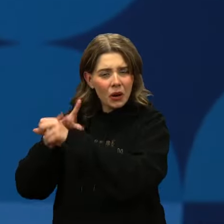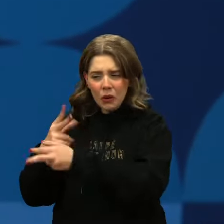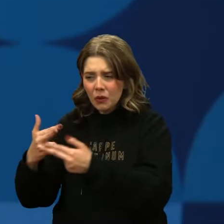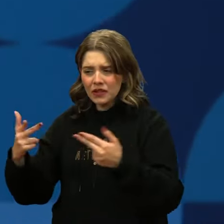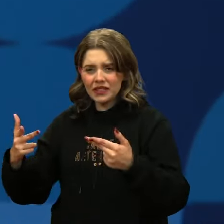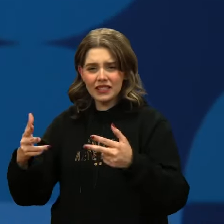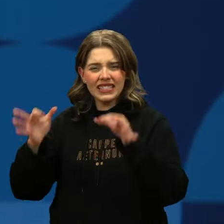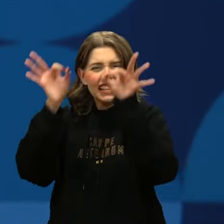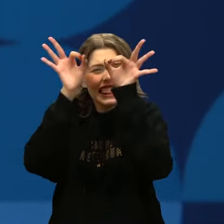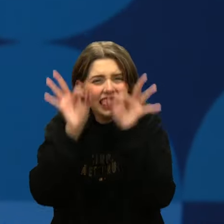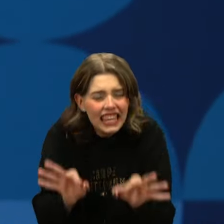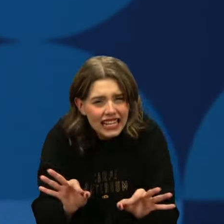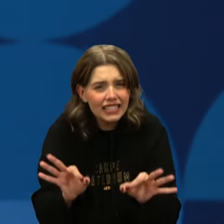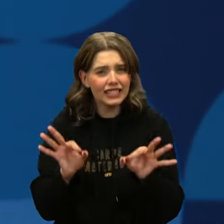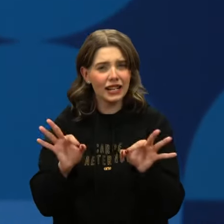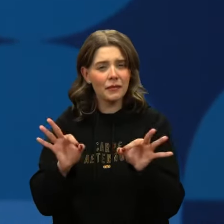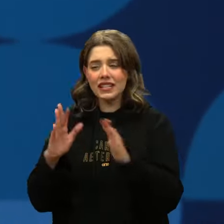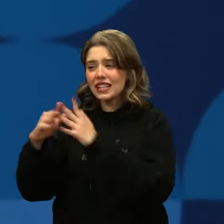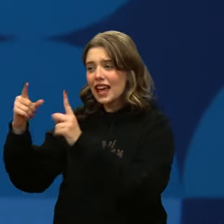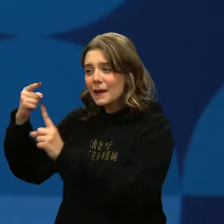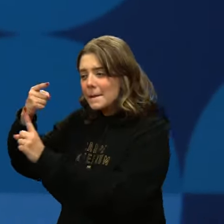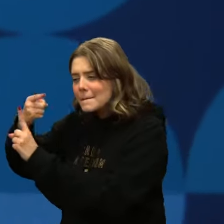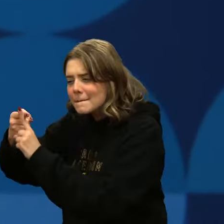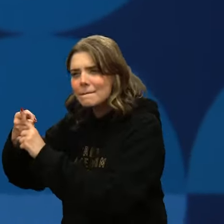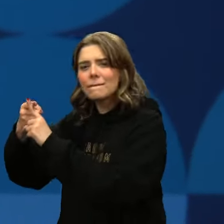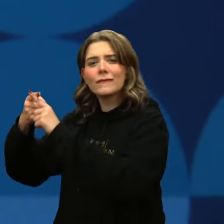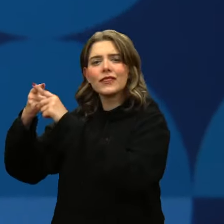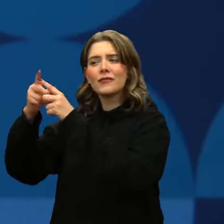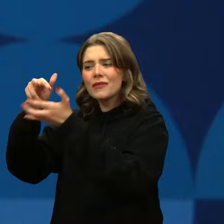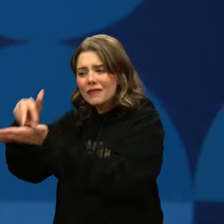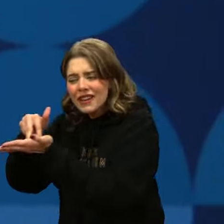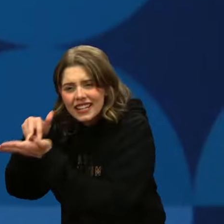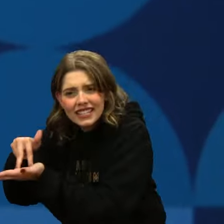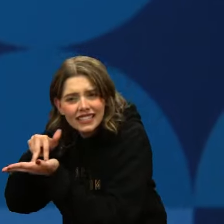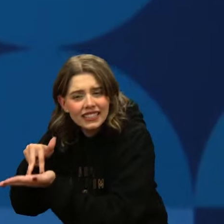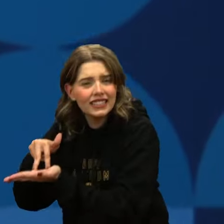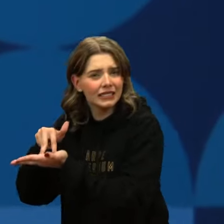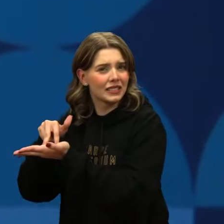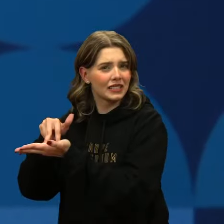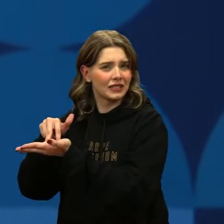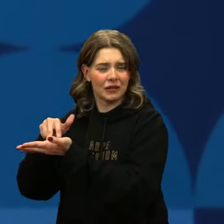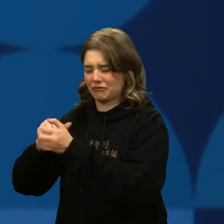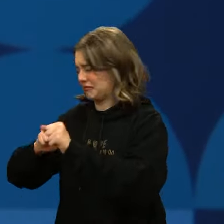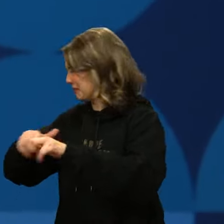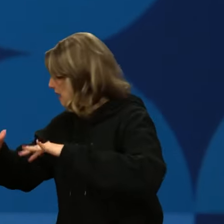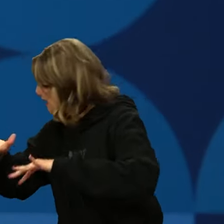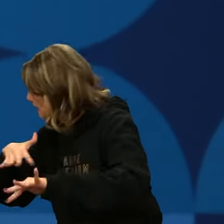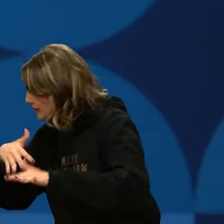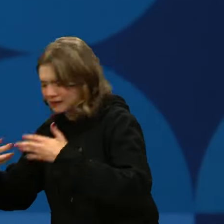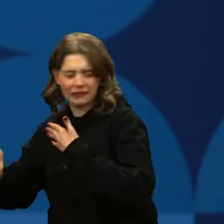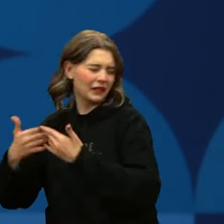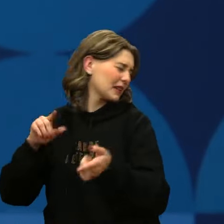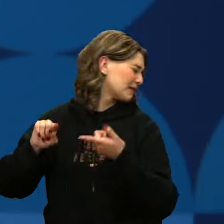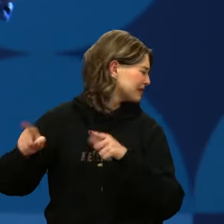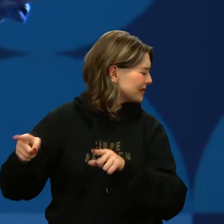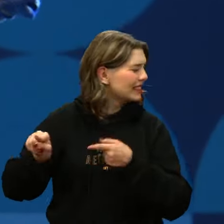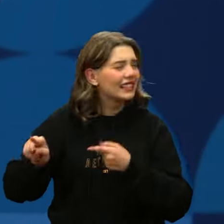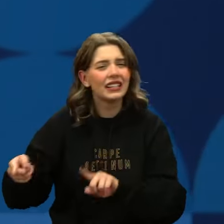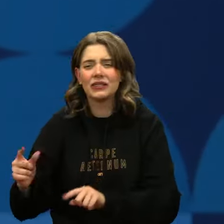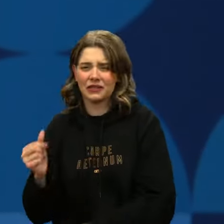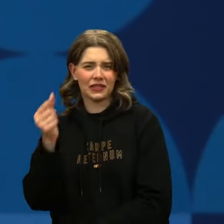que essa igreja continuasse firme, apesar de toda a instabilidade, apesar das circunstâncias, apesar da perseguição, apesar